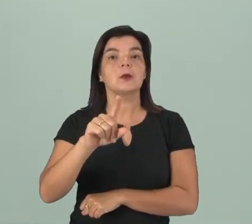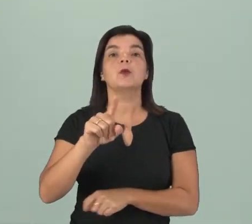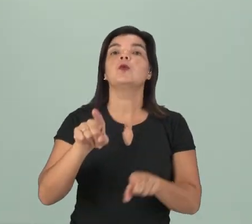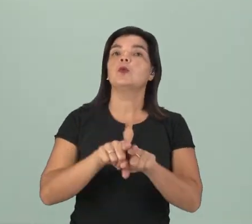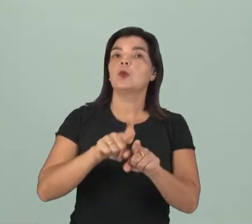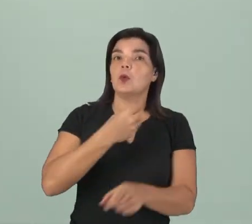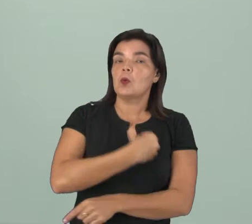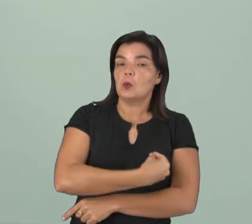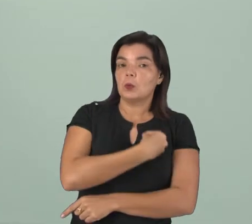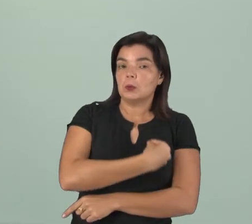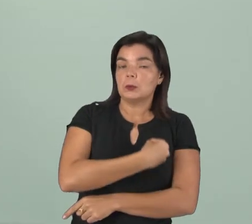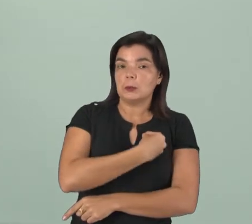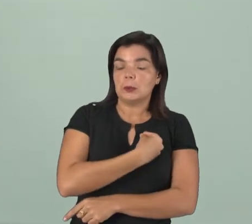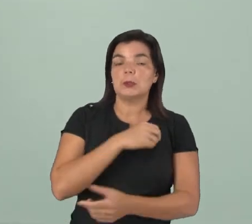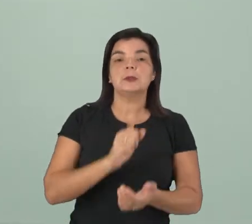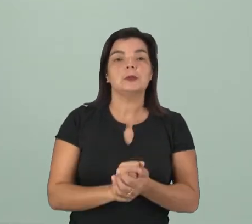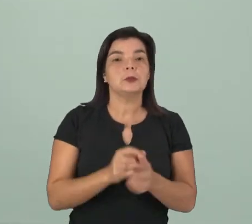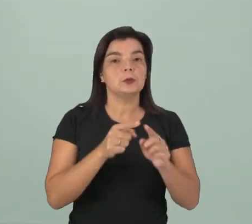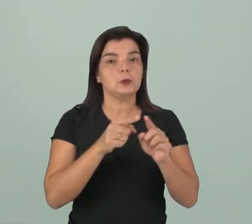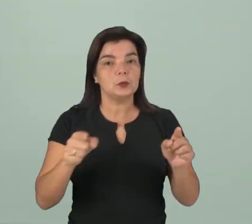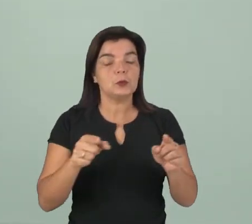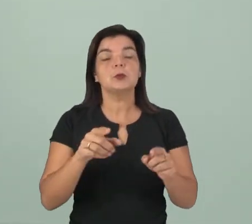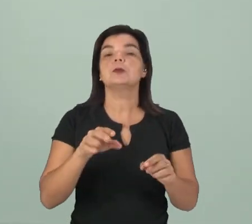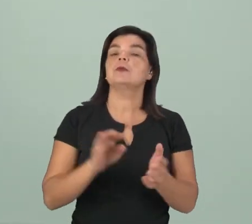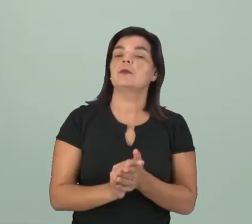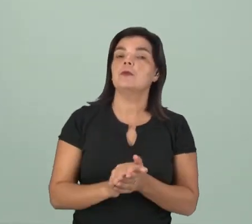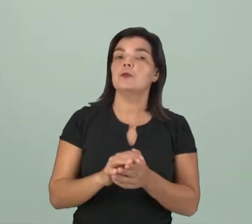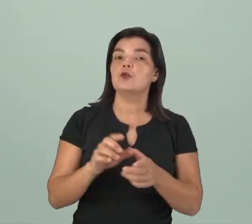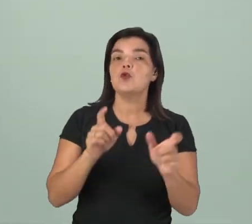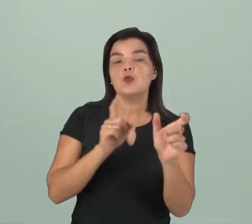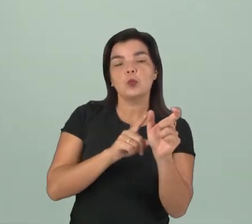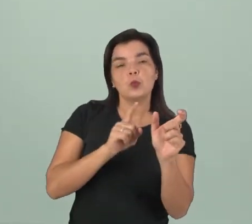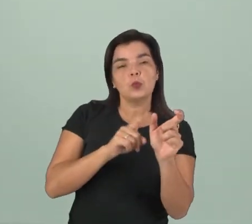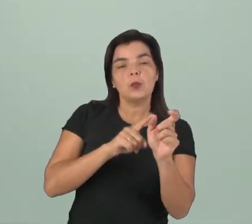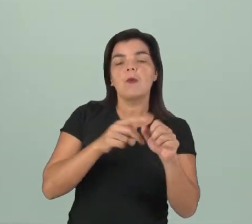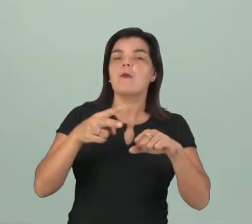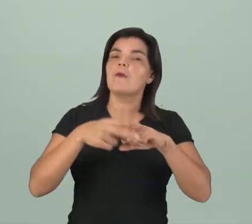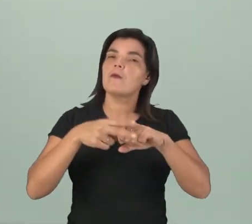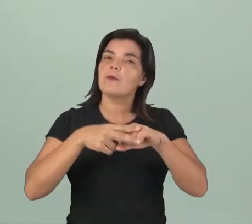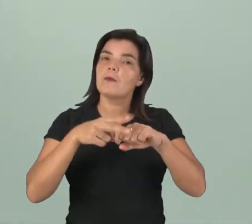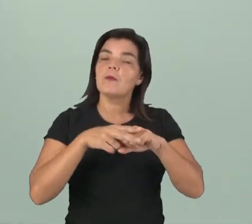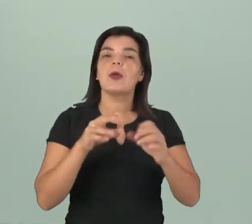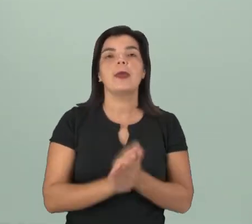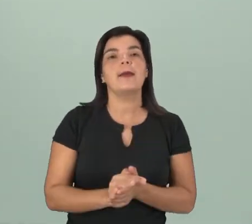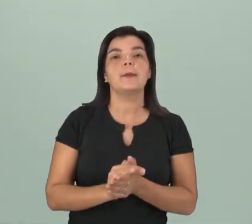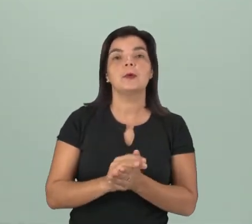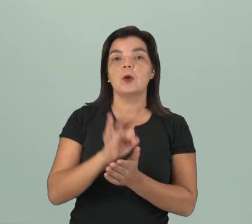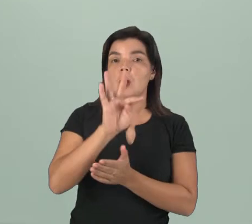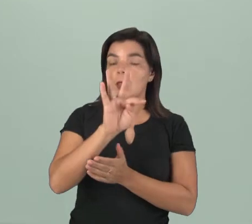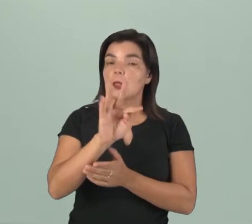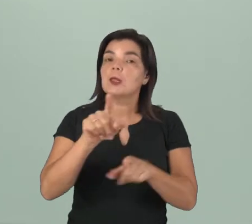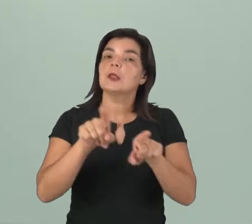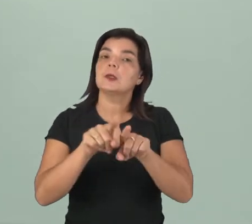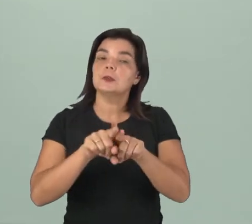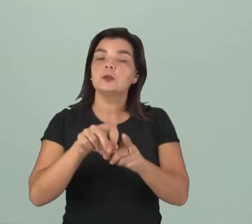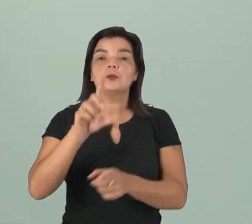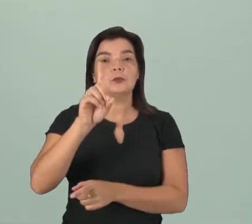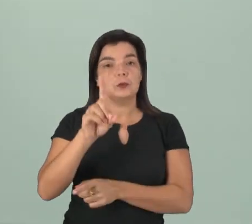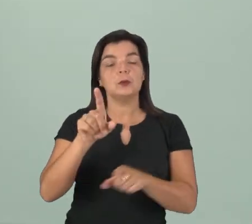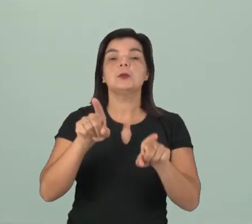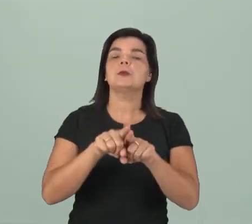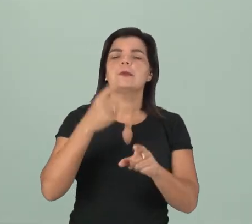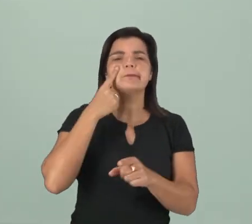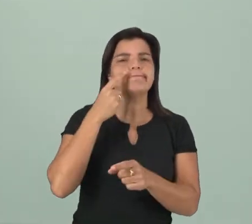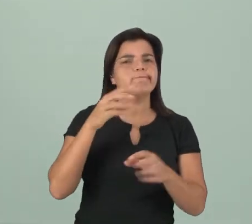vocês estiverem estudando aí a transitividade dos verbos, né? Aquela questão do transitivo direto, transitivo, intransitivo e verbo de ligação, para